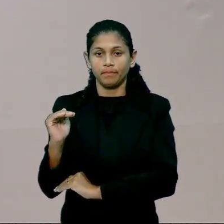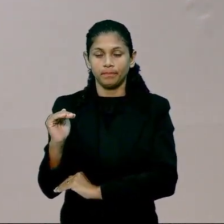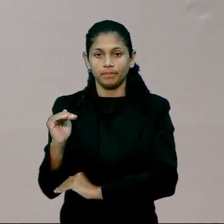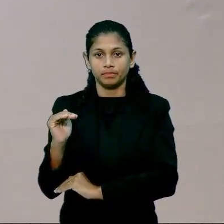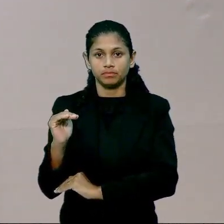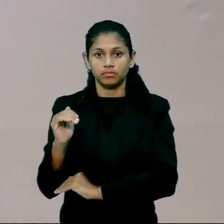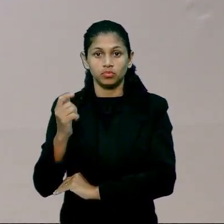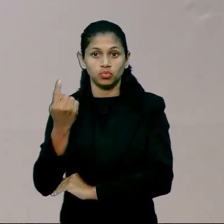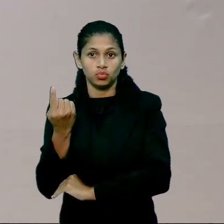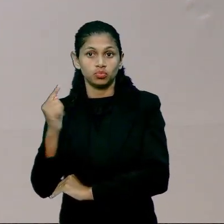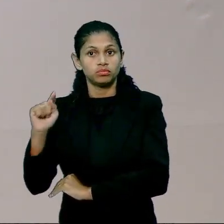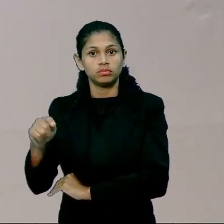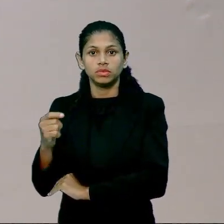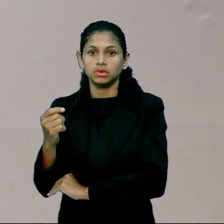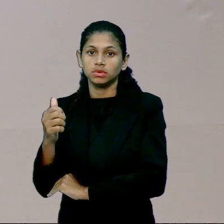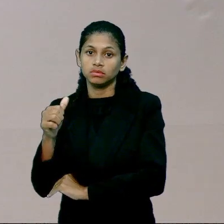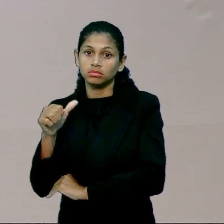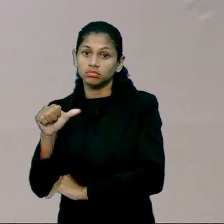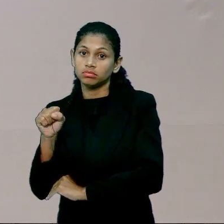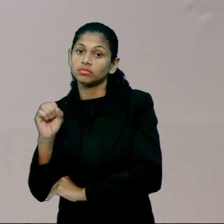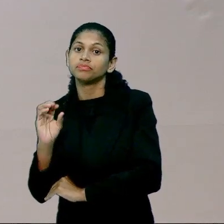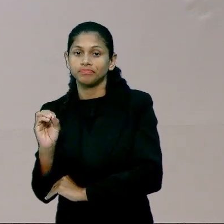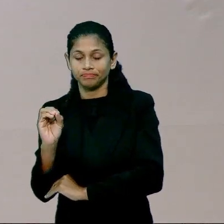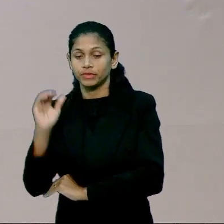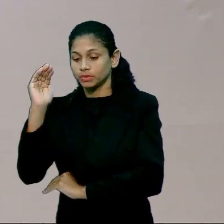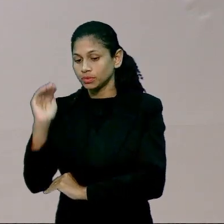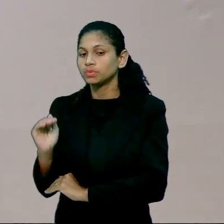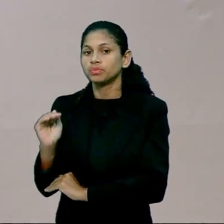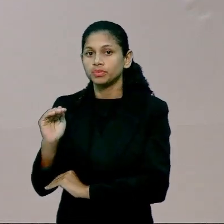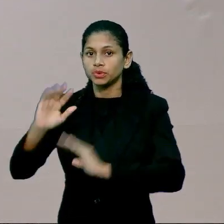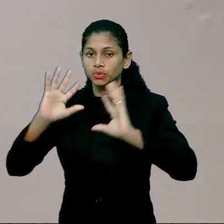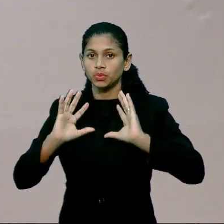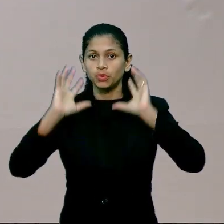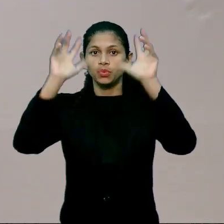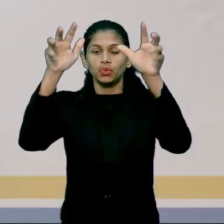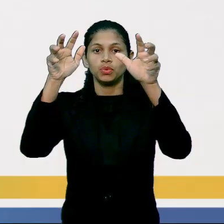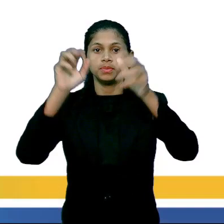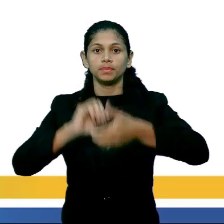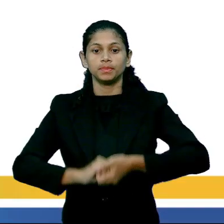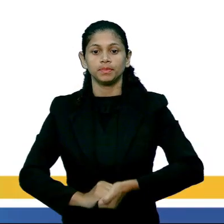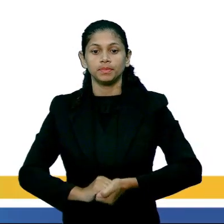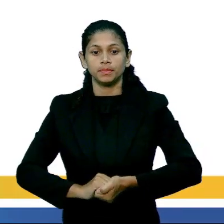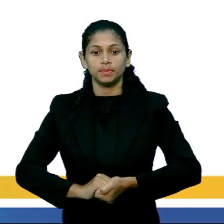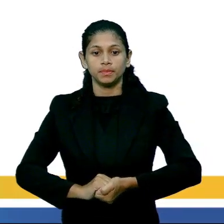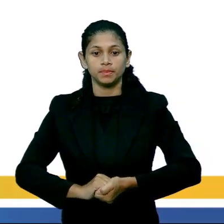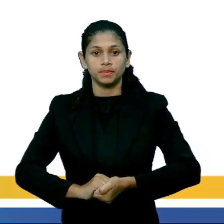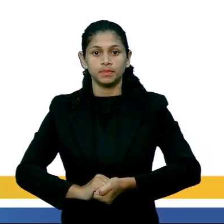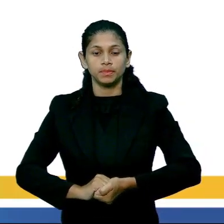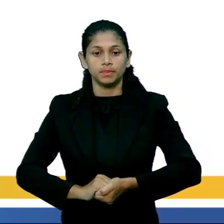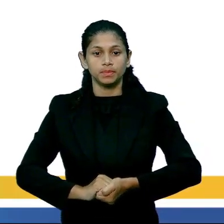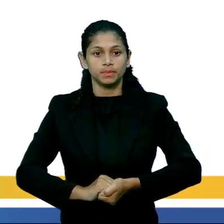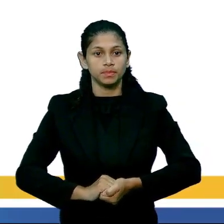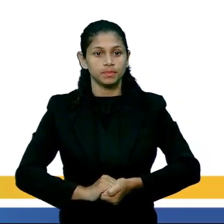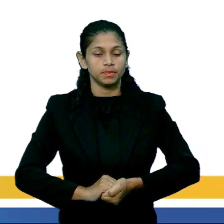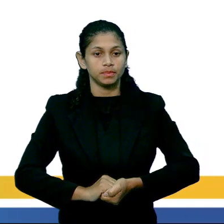um 80 é baixo para o basquete então vejamos